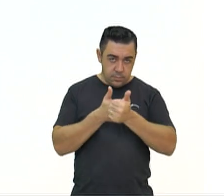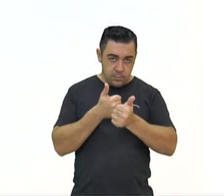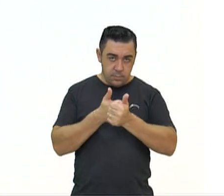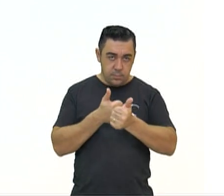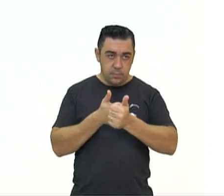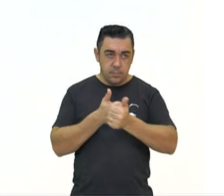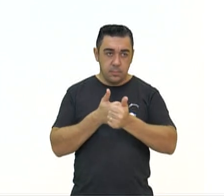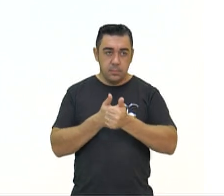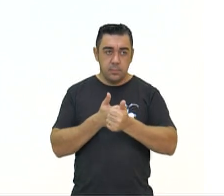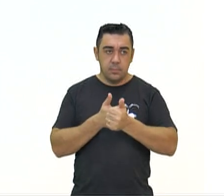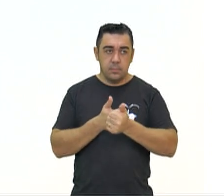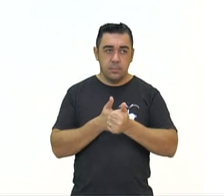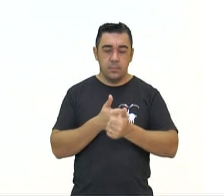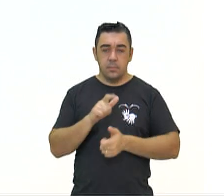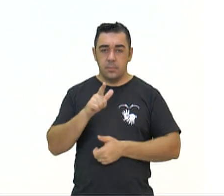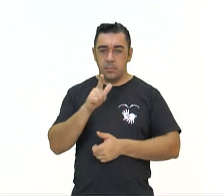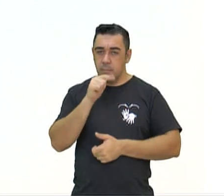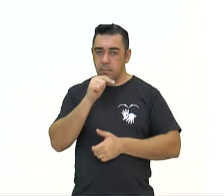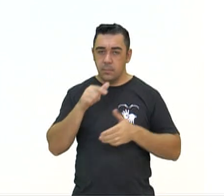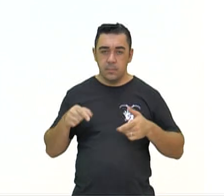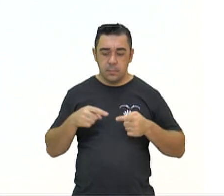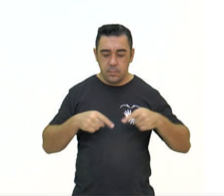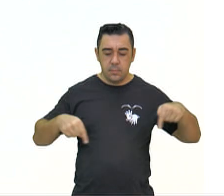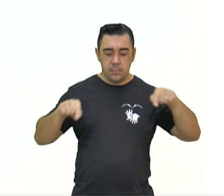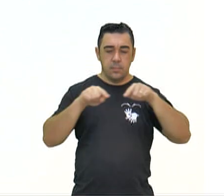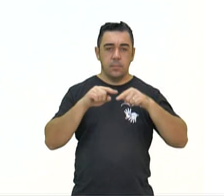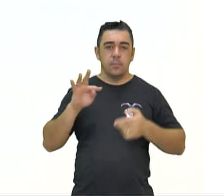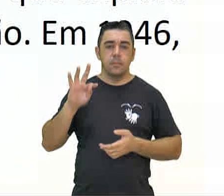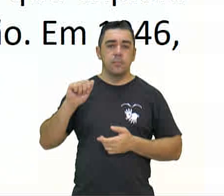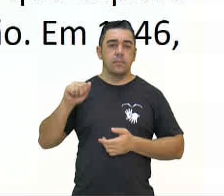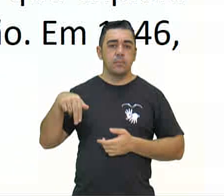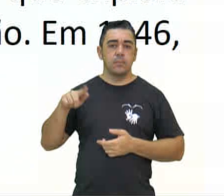lago Tanganyika.